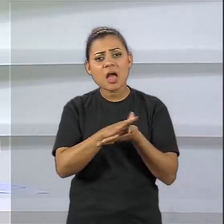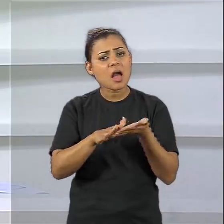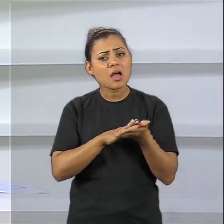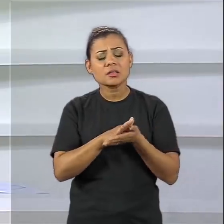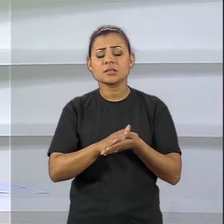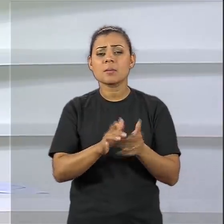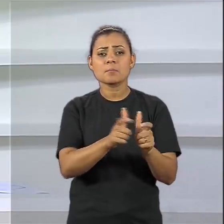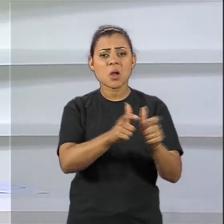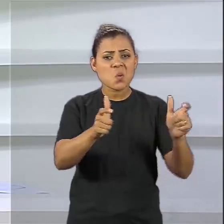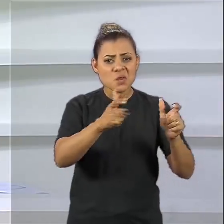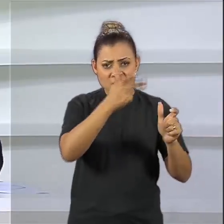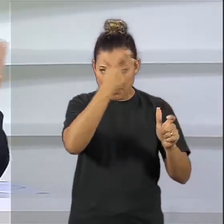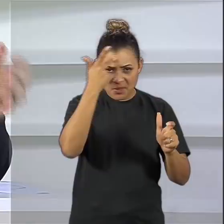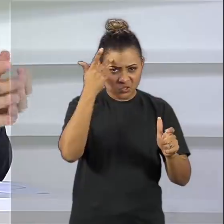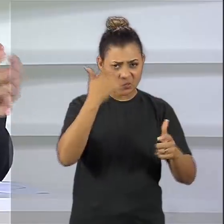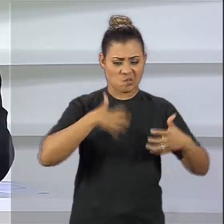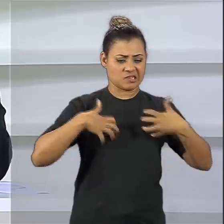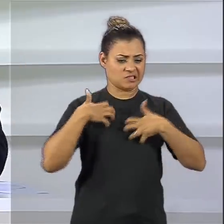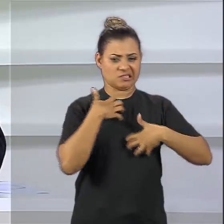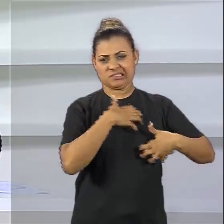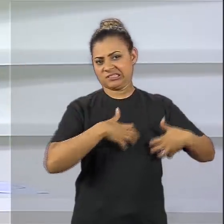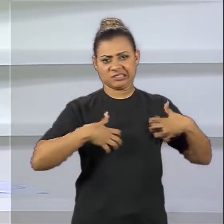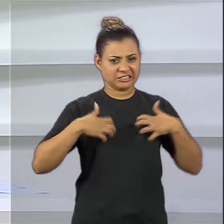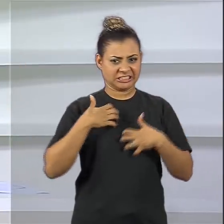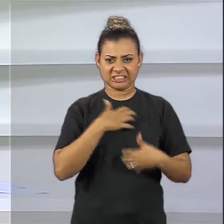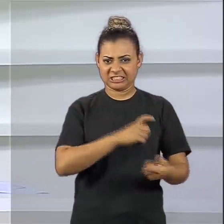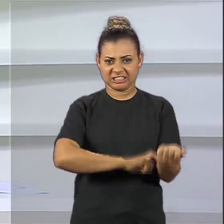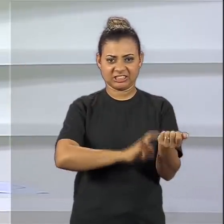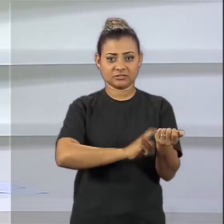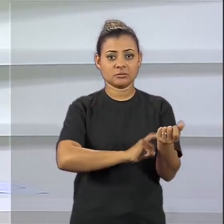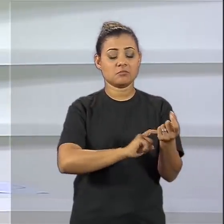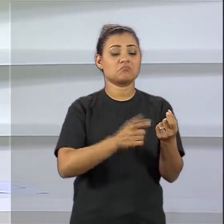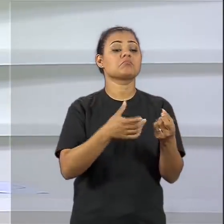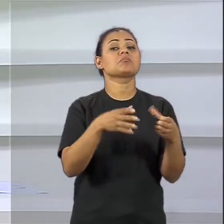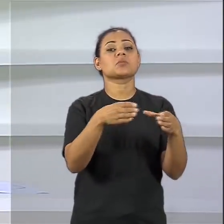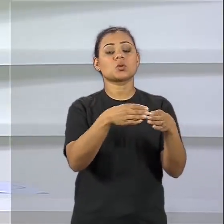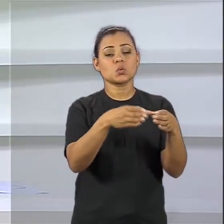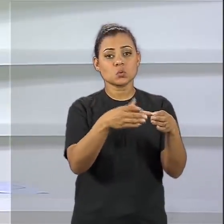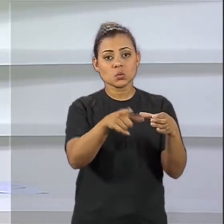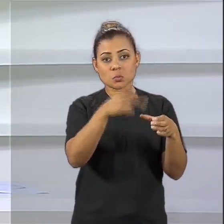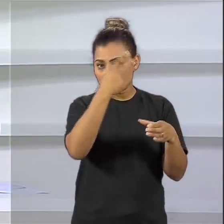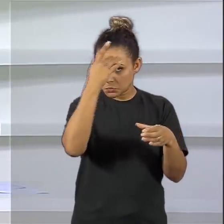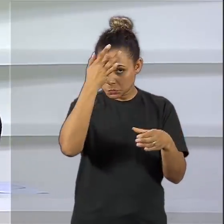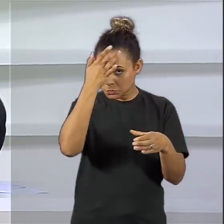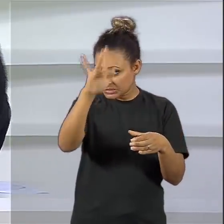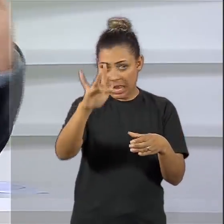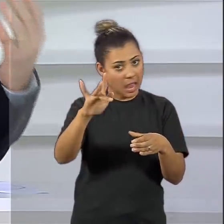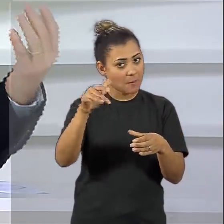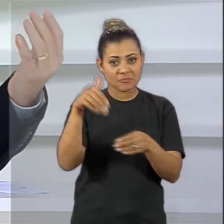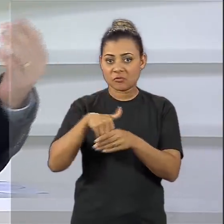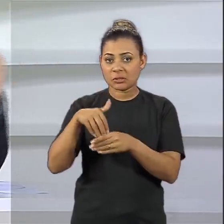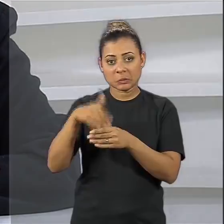os ressentidos, vamos dizer, se conduzindo para um lado, mas parece assim, depois dos debates que a gente já